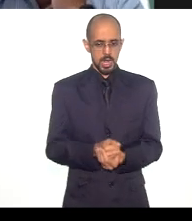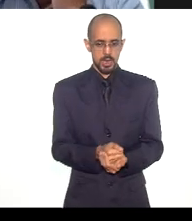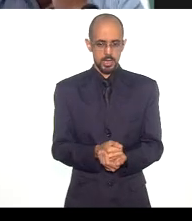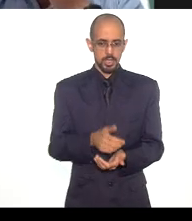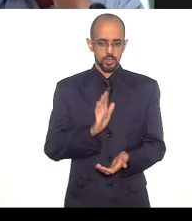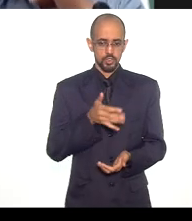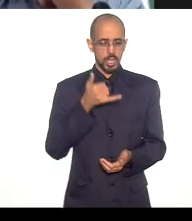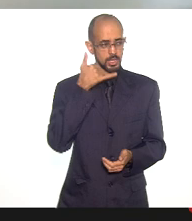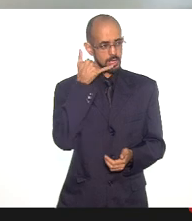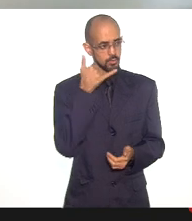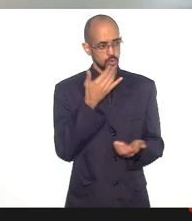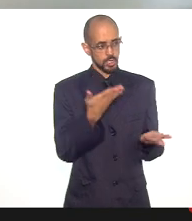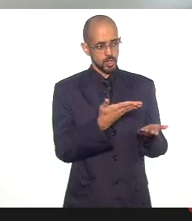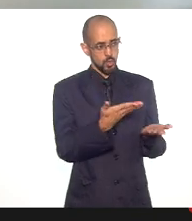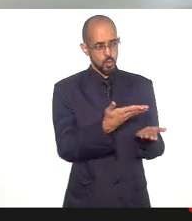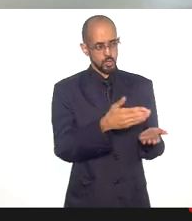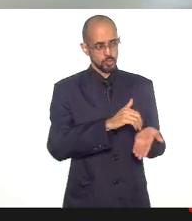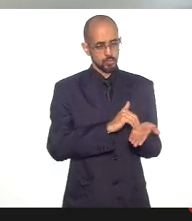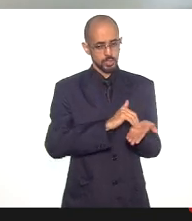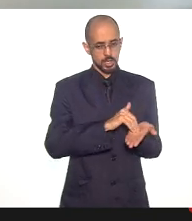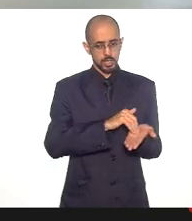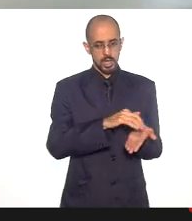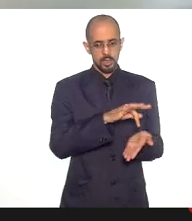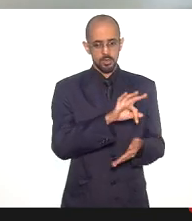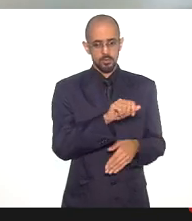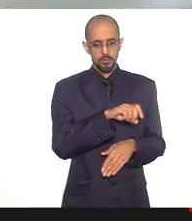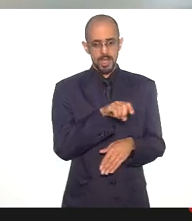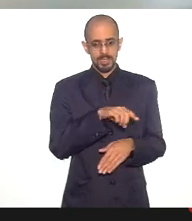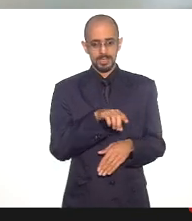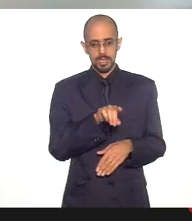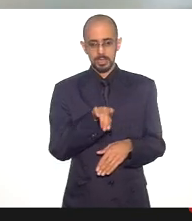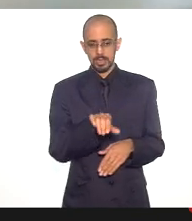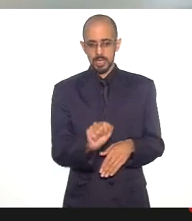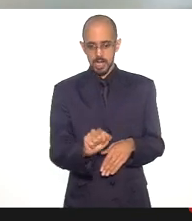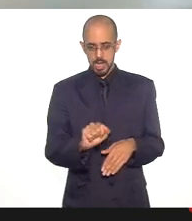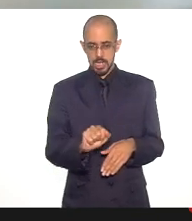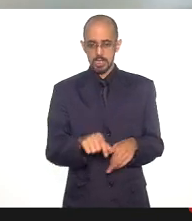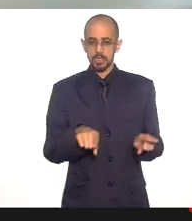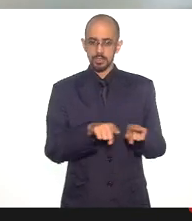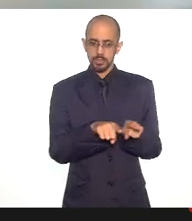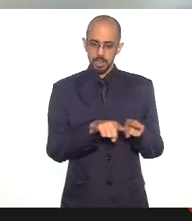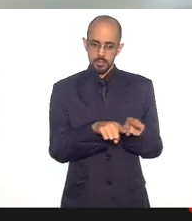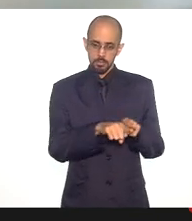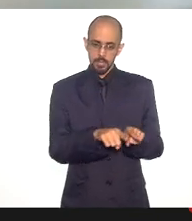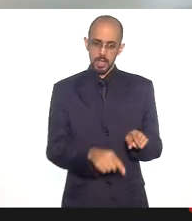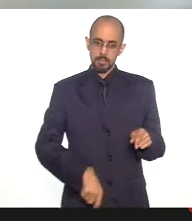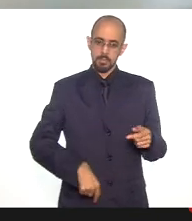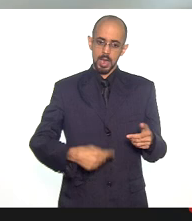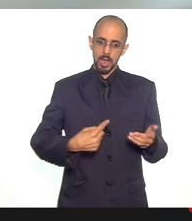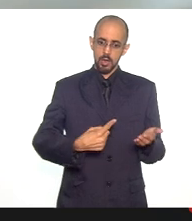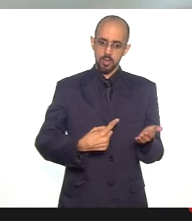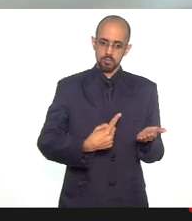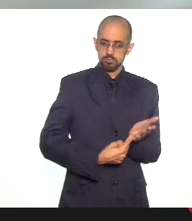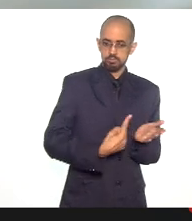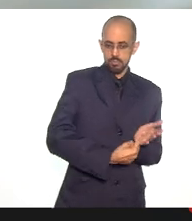telefonei hoje para o secretário de Fazenda, exatamente para também confirmar